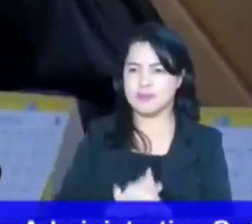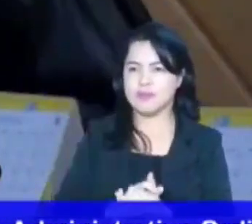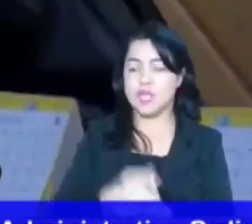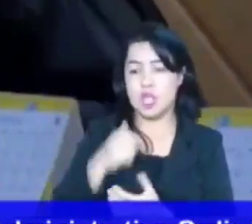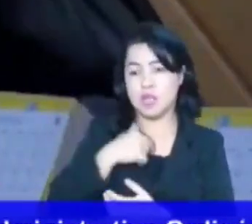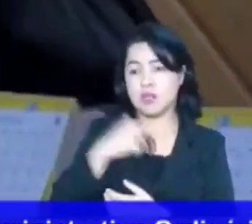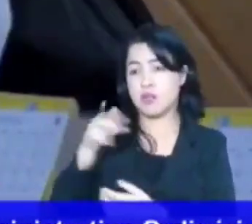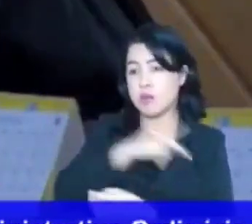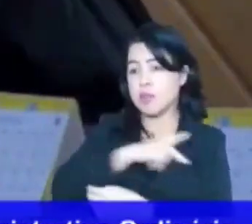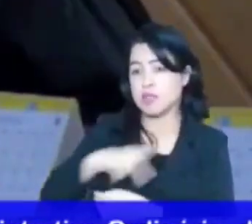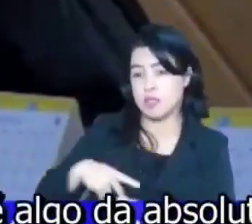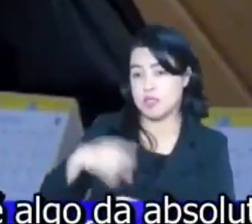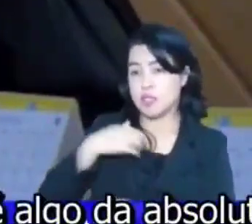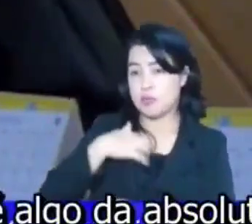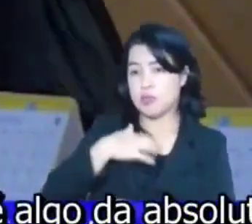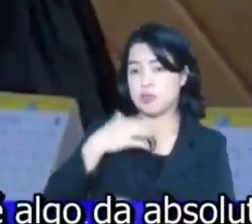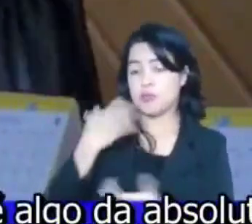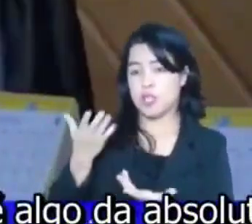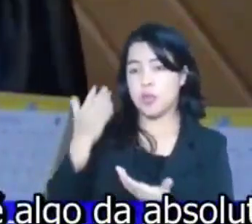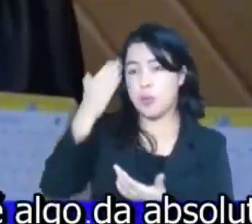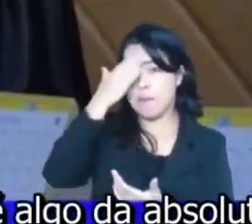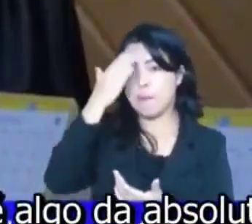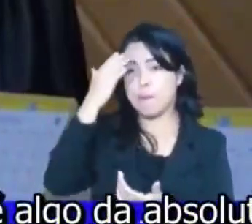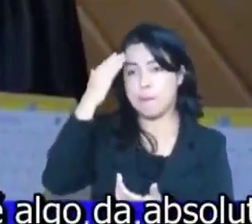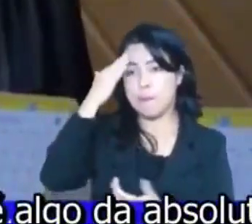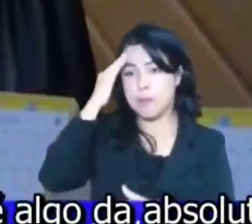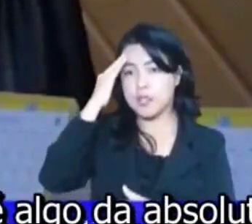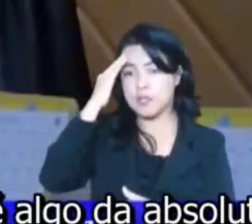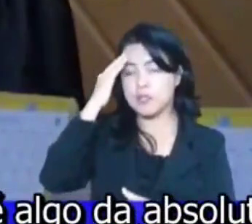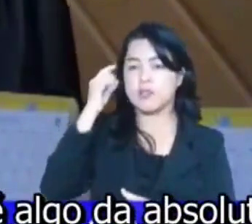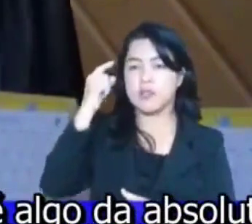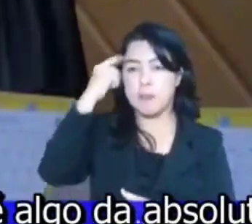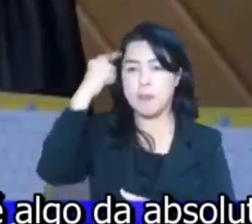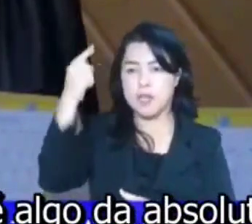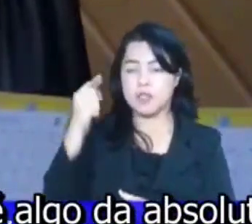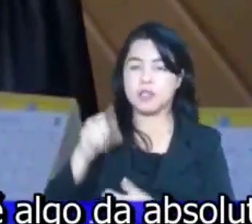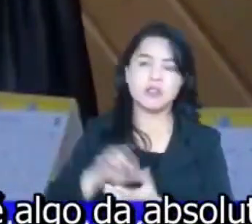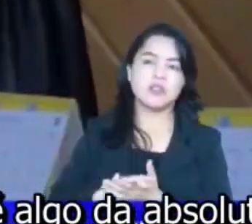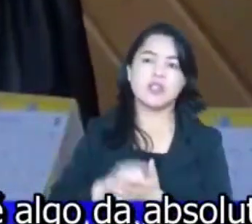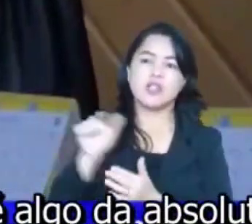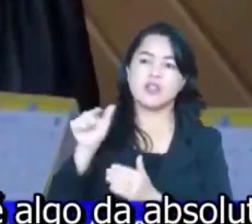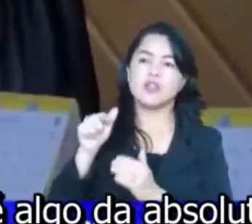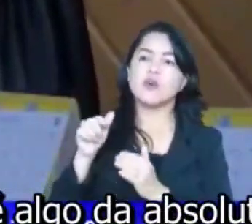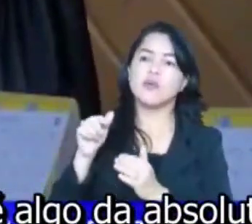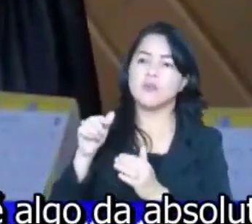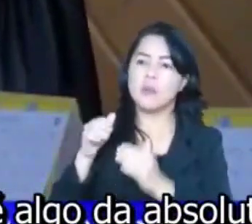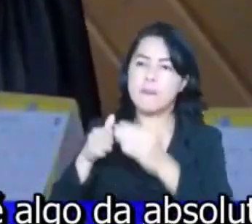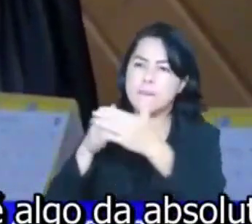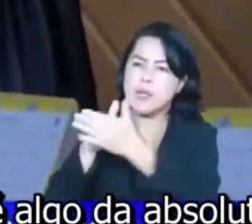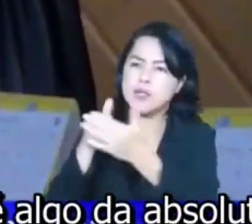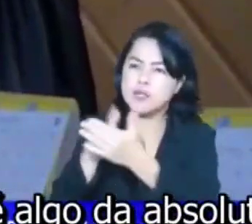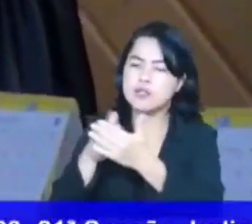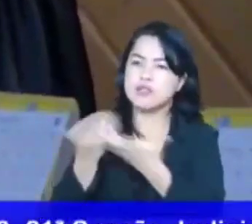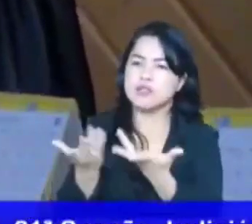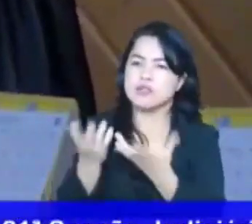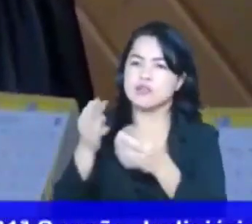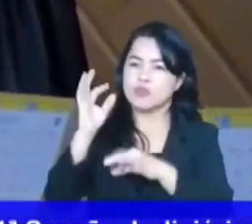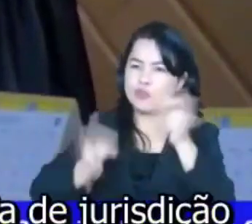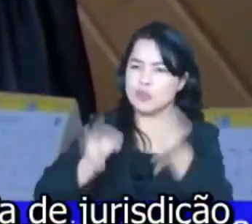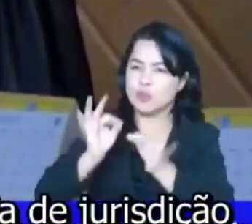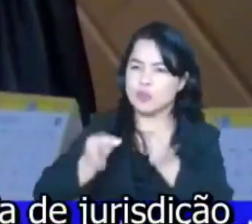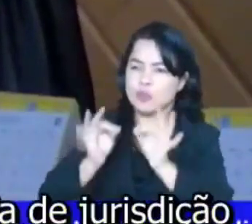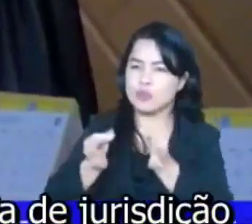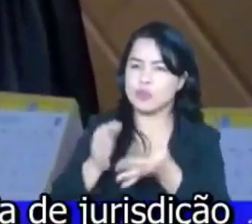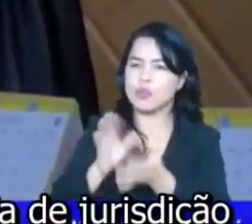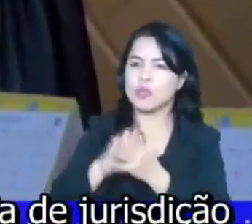com aquilo que penso, de que as situações de suspeição e impedimento de magistrado é algo